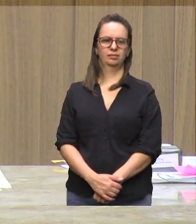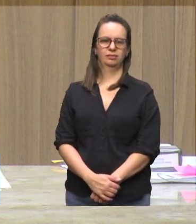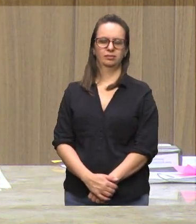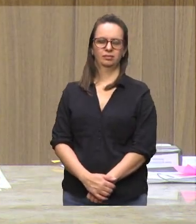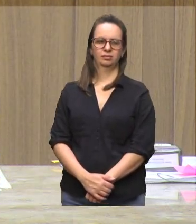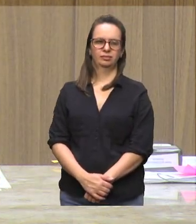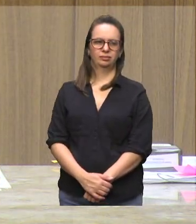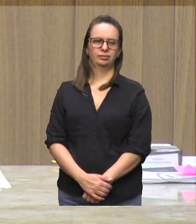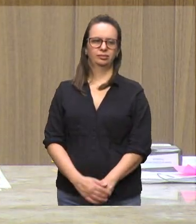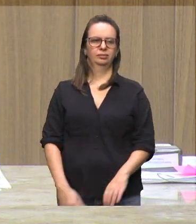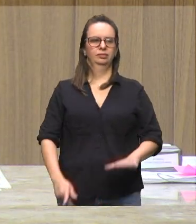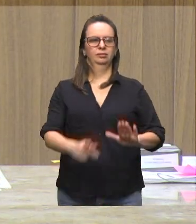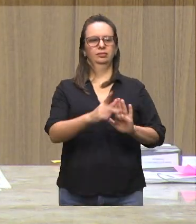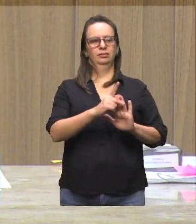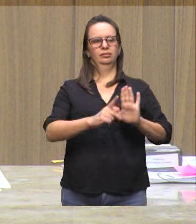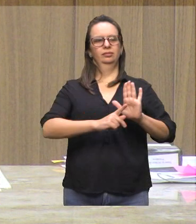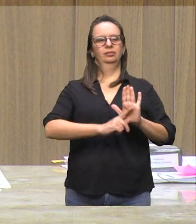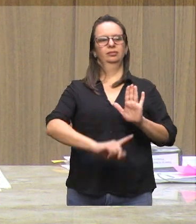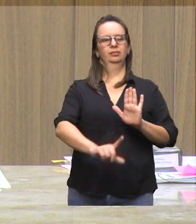O projeto de lei número